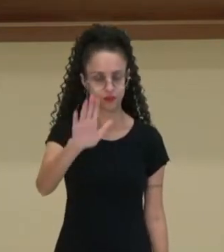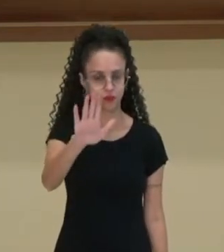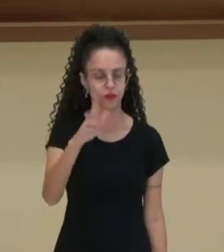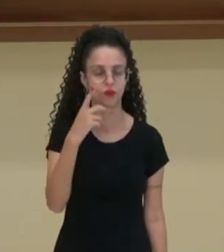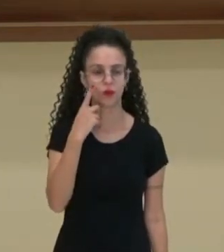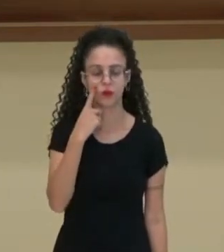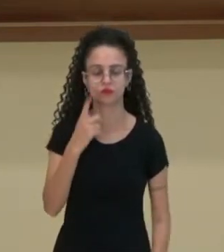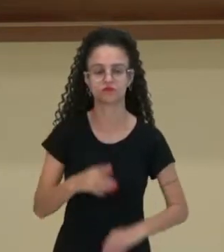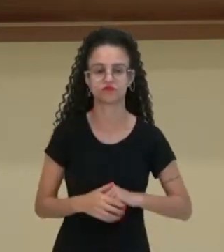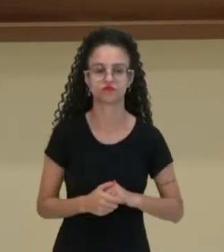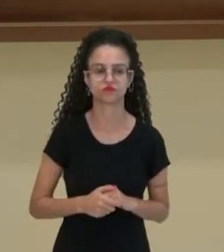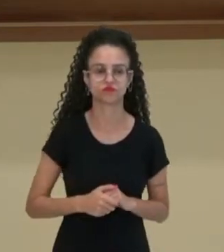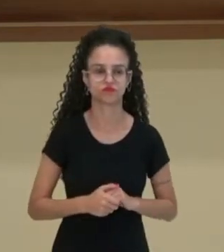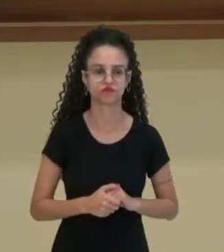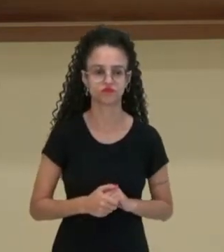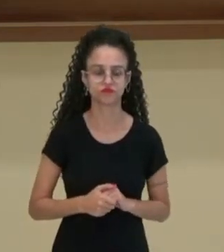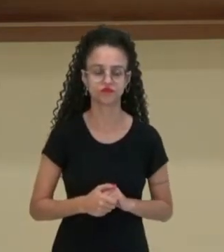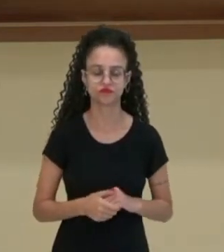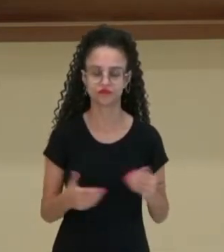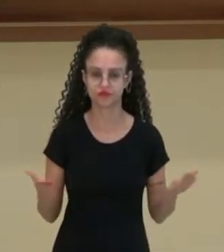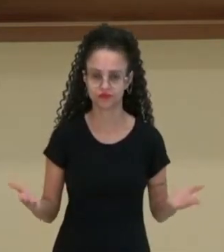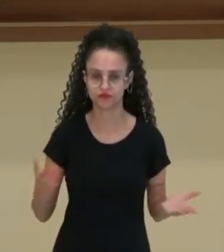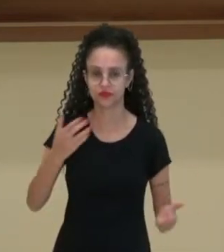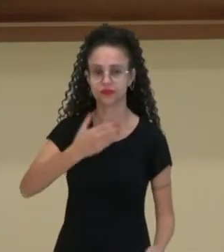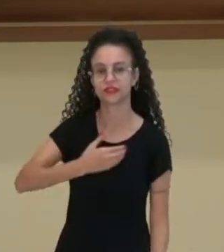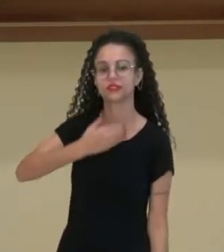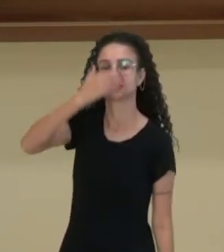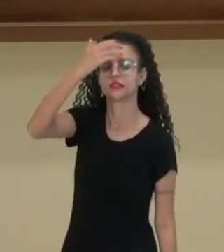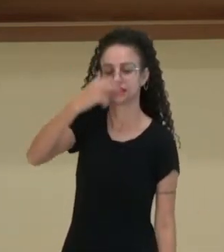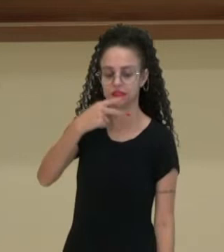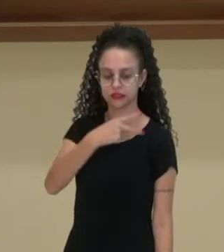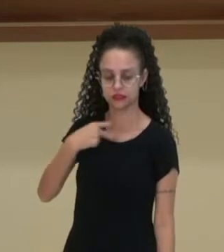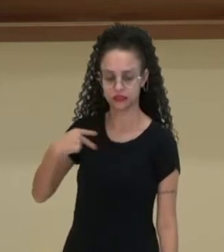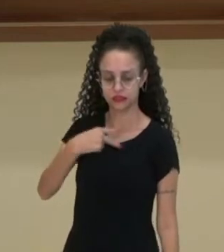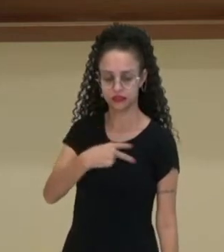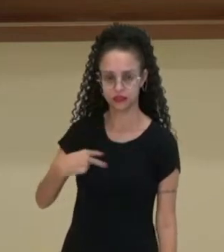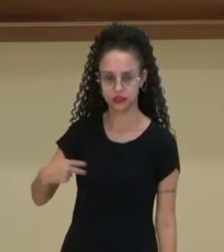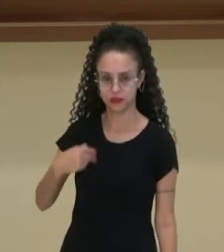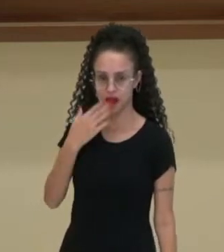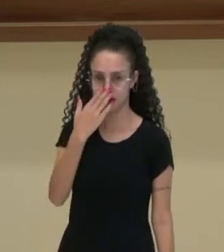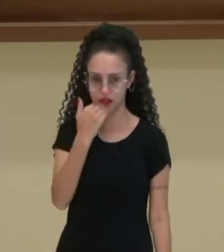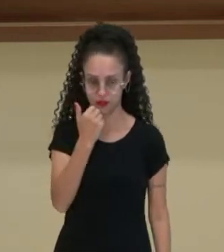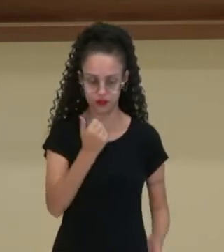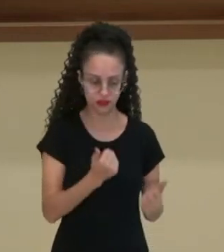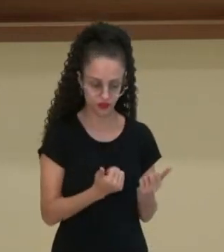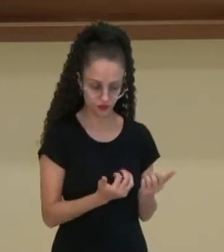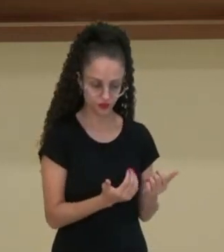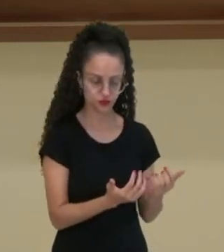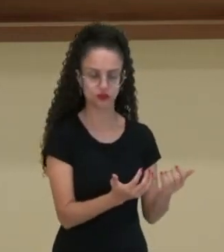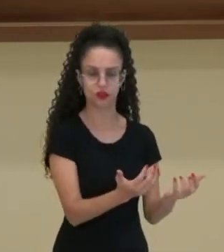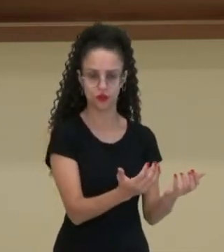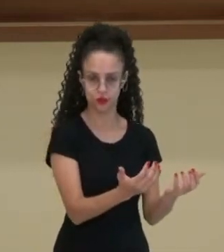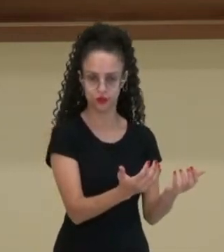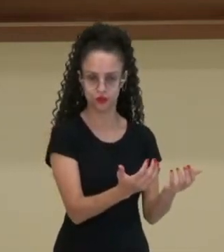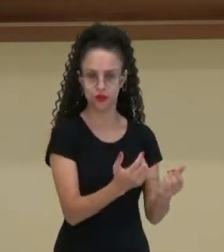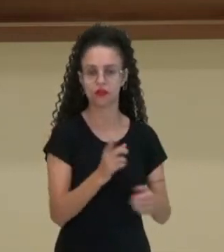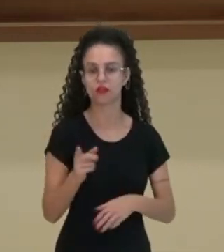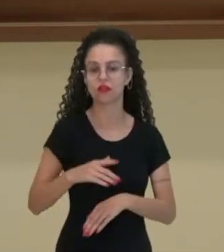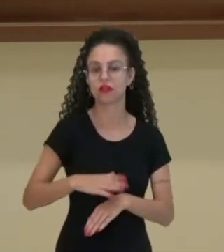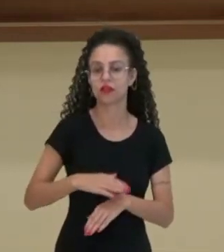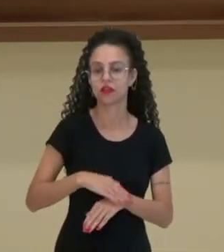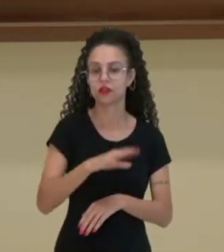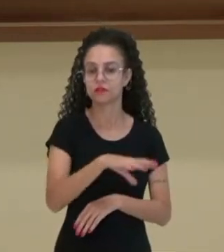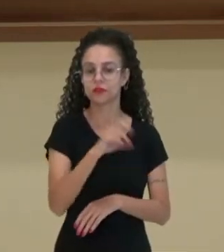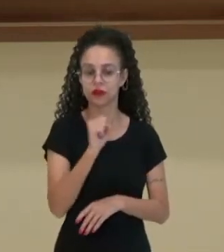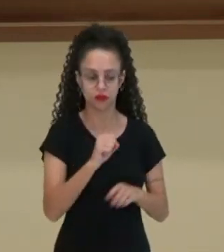momento, né, em que a zebra, ela se alimenta de um vegetal, ela está ali obtendo